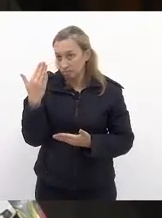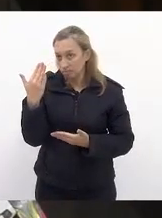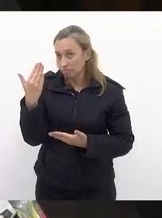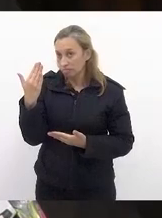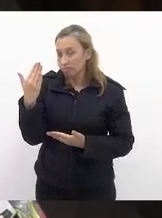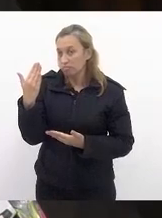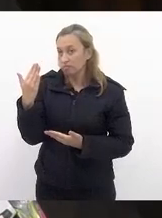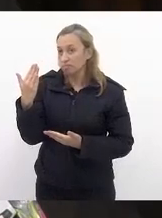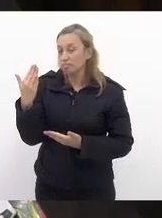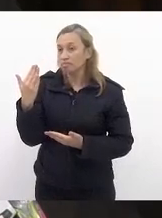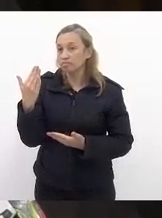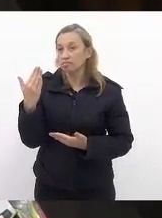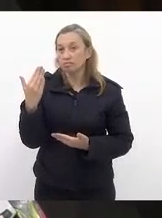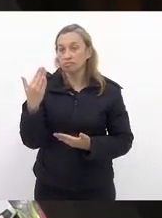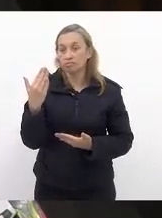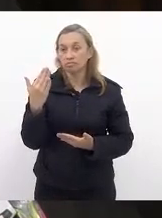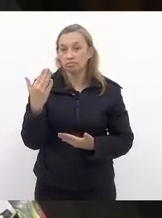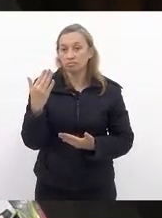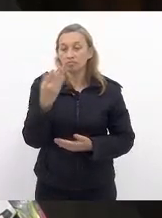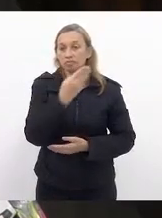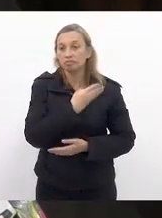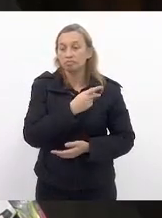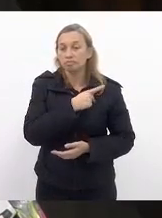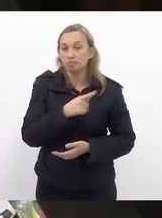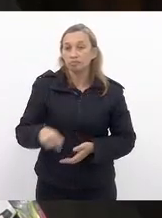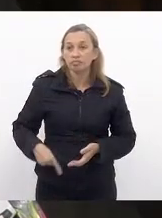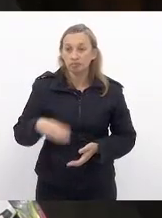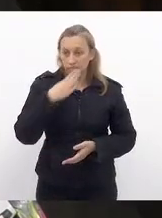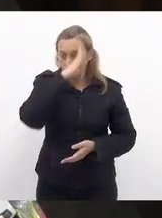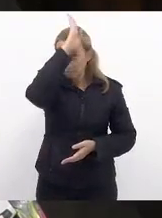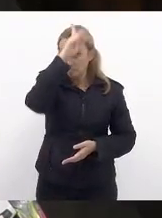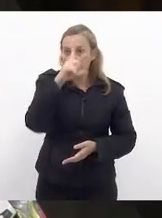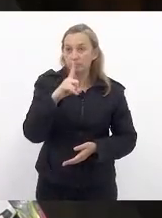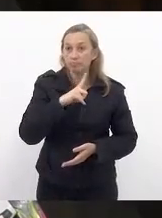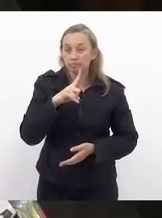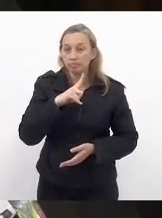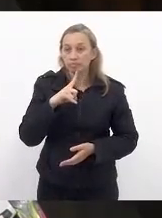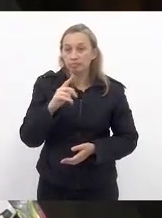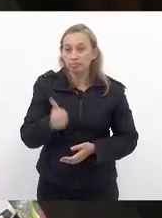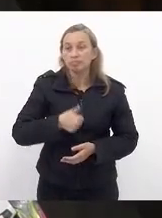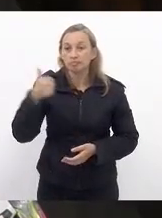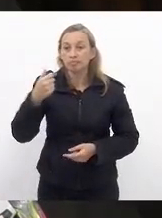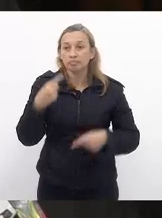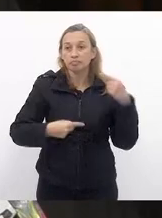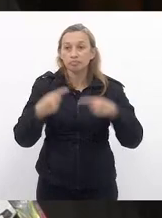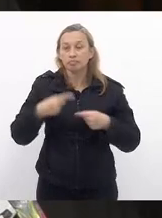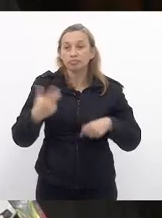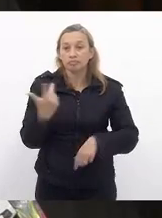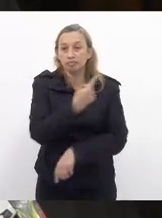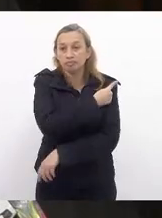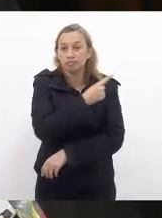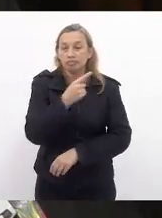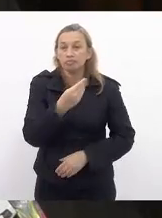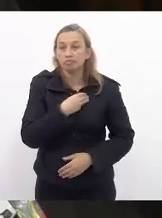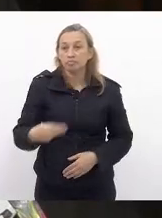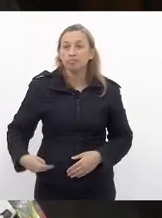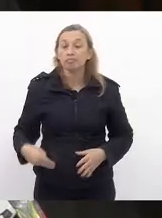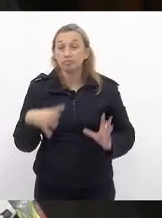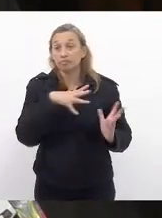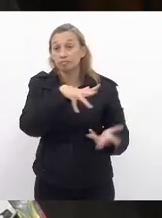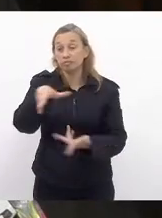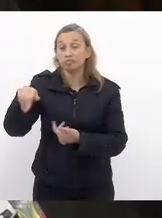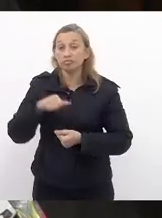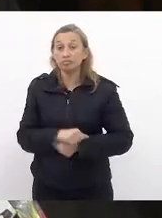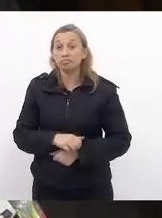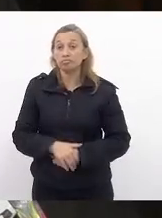presidente Jair Messias bolsonaro nós temos a maior política de vacinação pública do